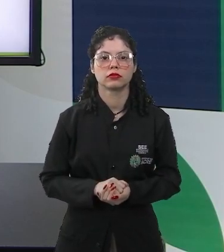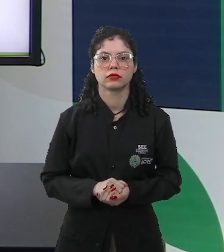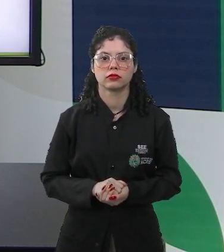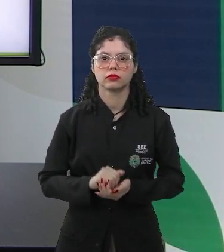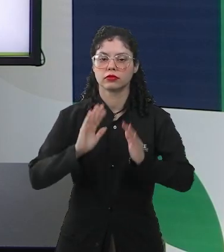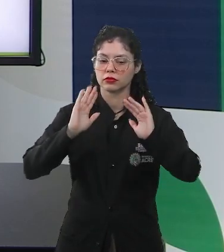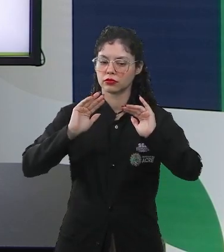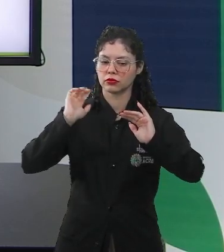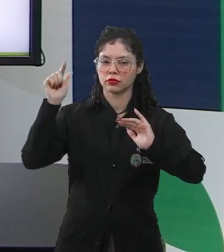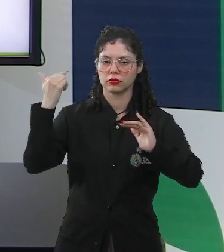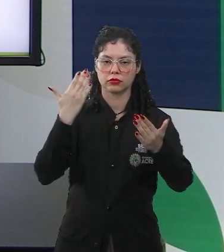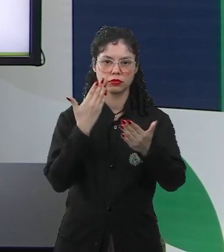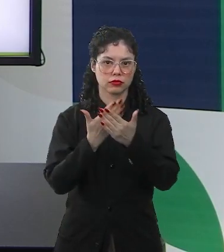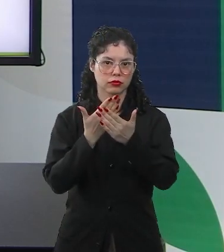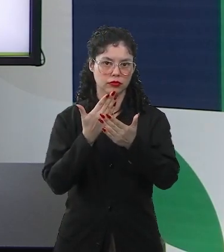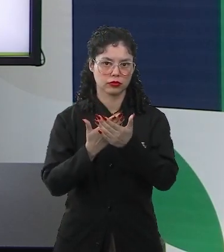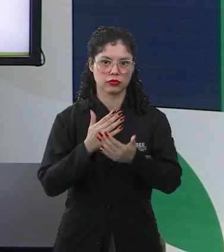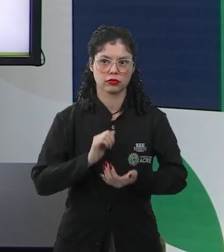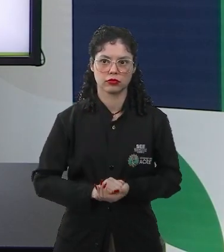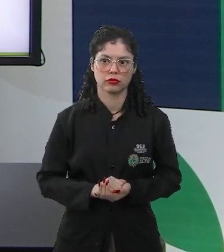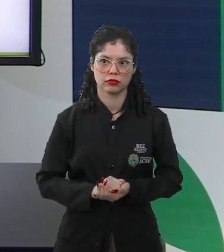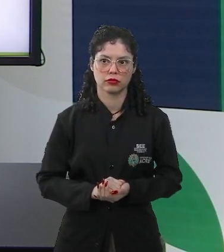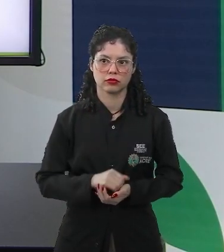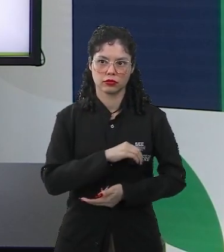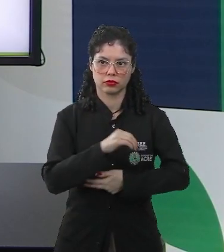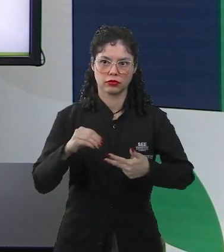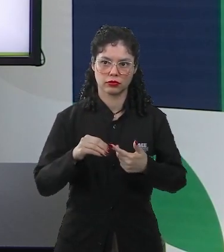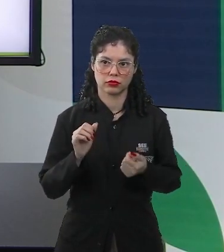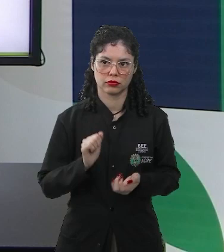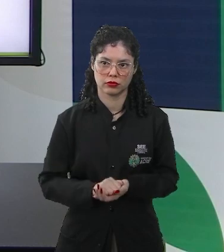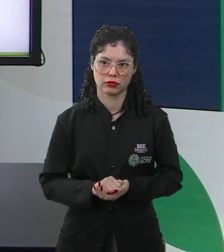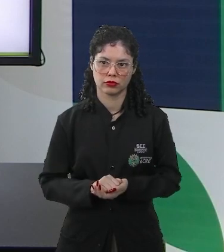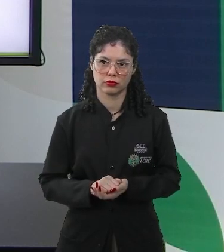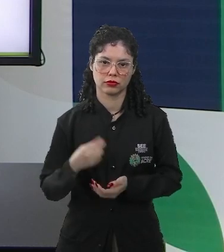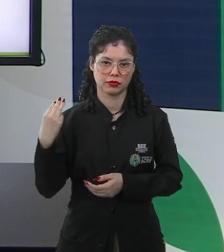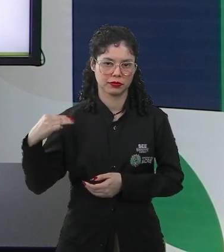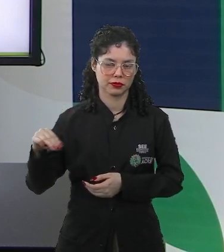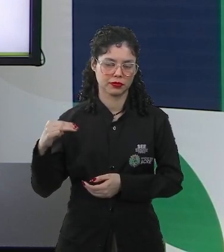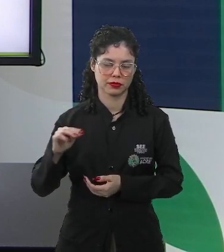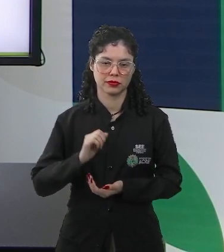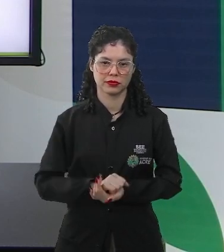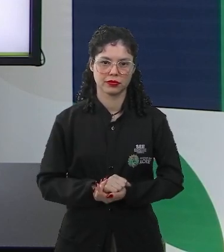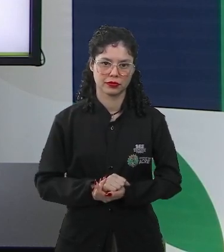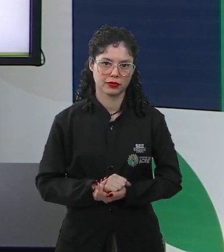até a próxima aula do Pré-ENEM de Matemática.